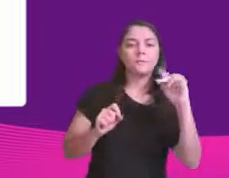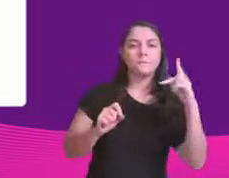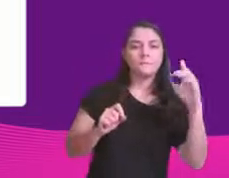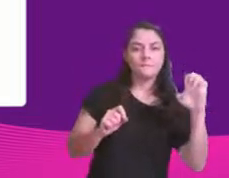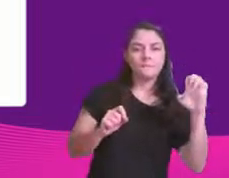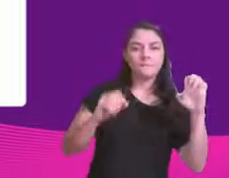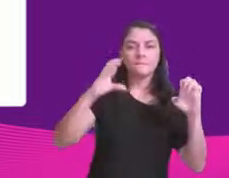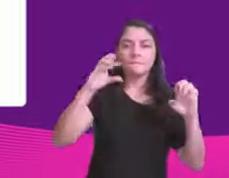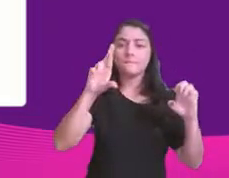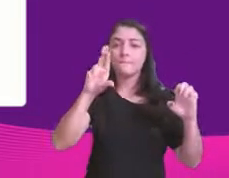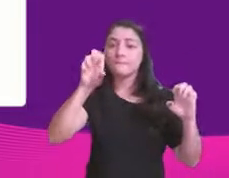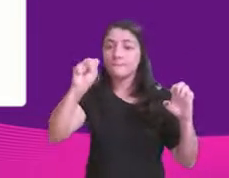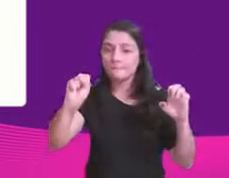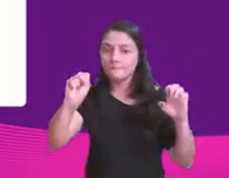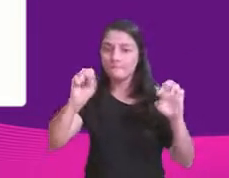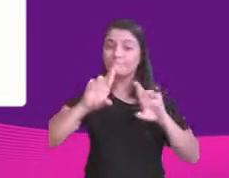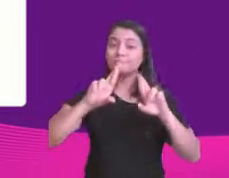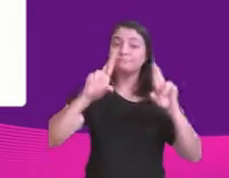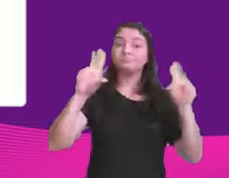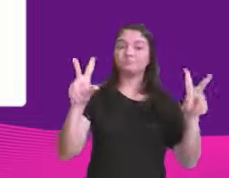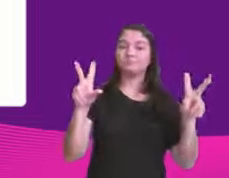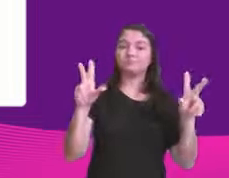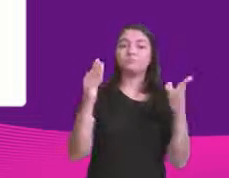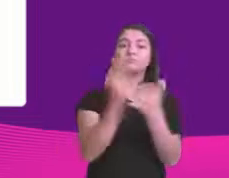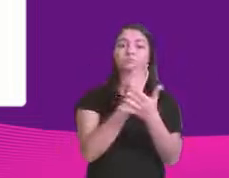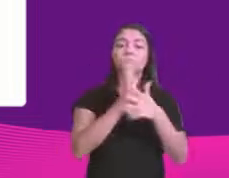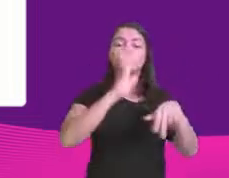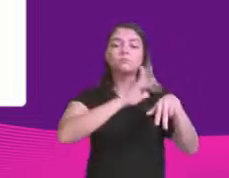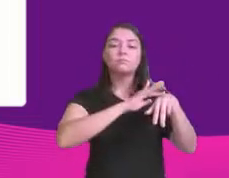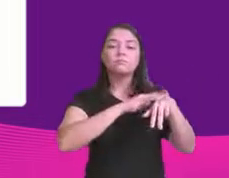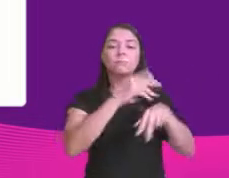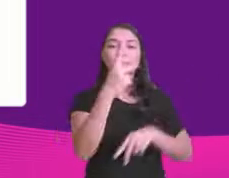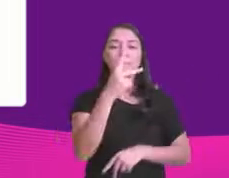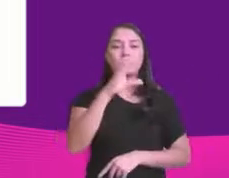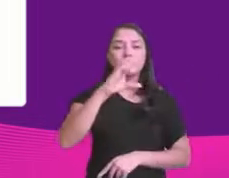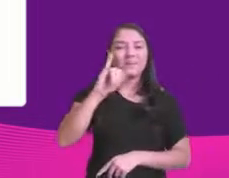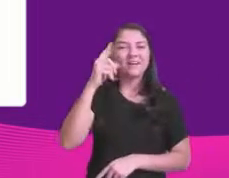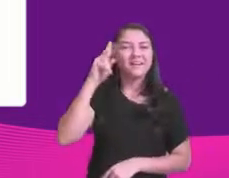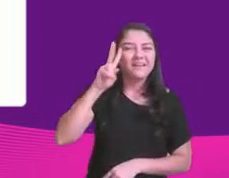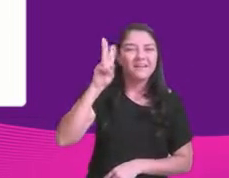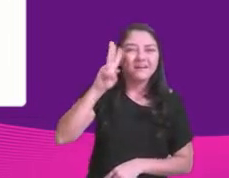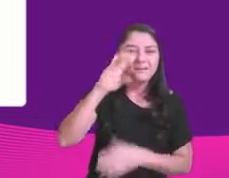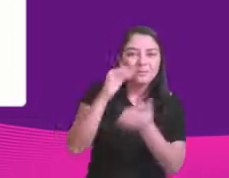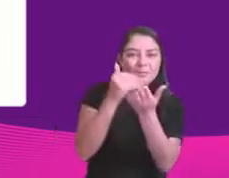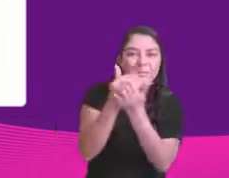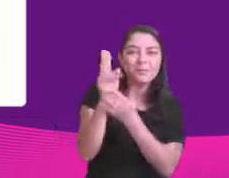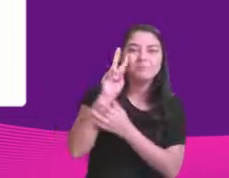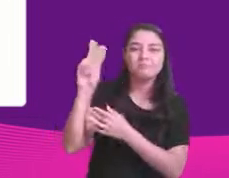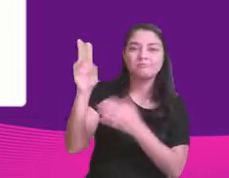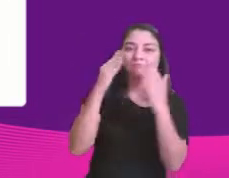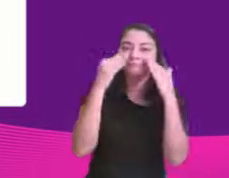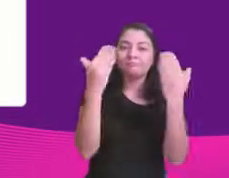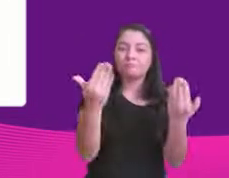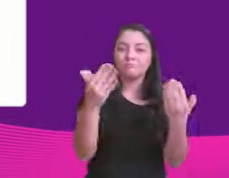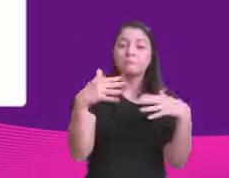Dutch Trial, que separou pacientes com PCI, aquele índice que a gente mostrou no início, menor do que 25, 25 é um PCI